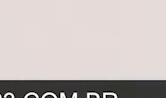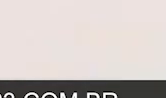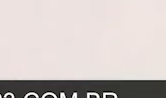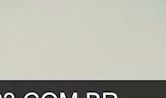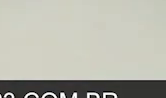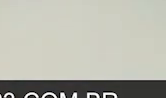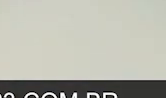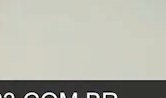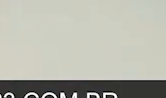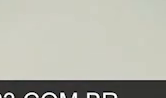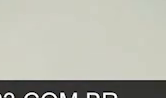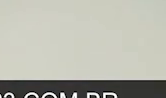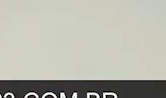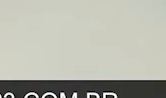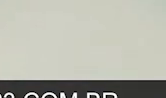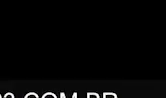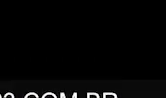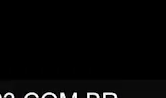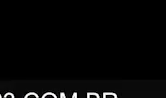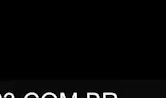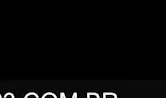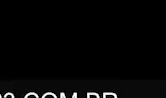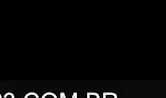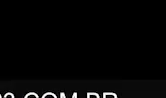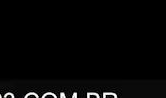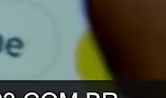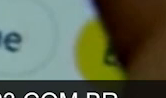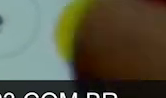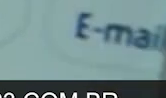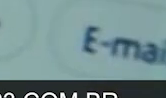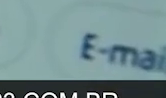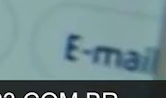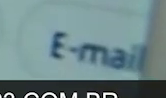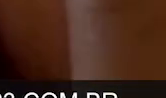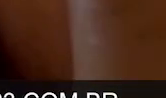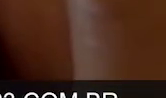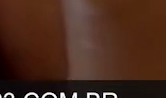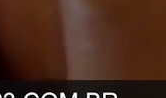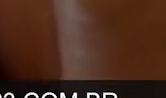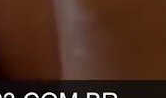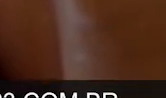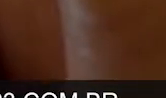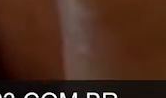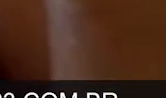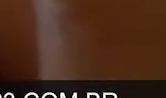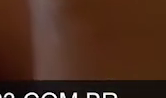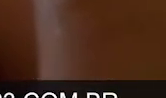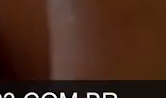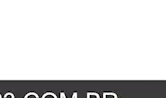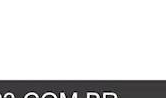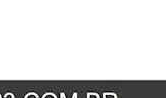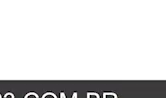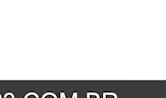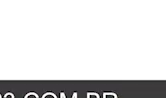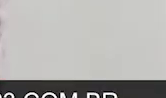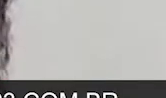praticamente utilizada por muitos brasileiros né E facilitou muito a vida porque é pagamento rápido pagamento